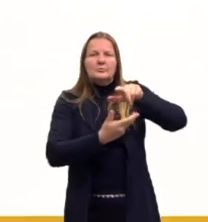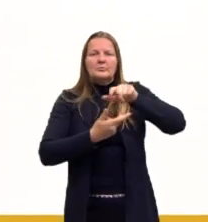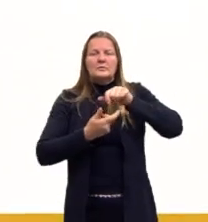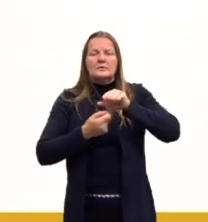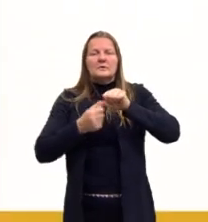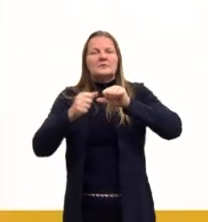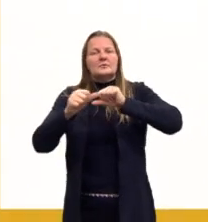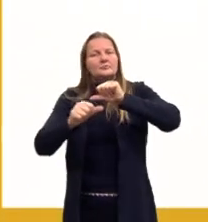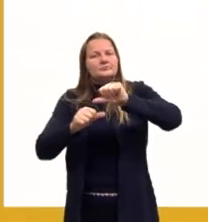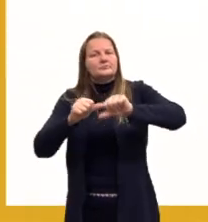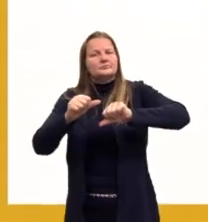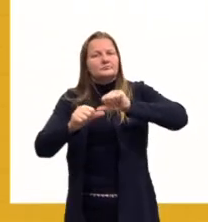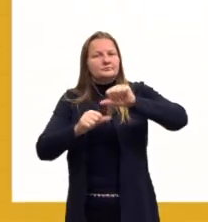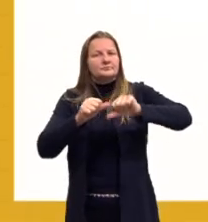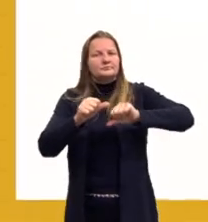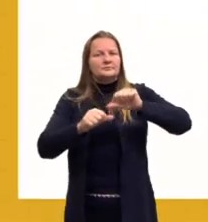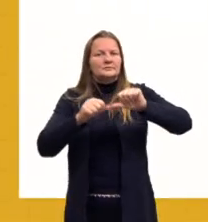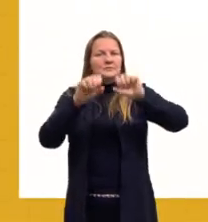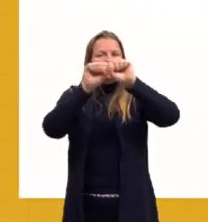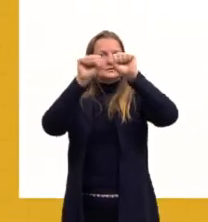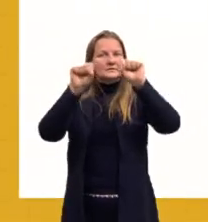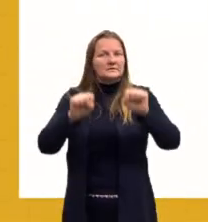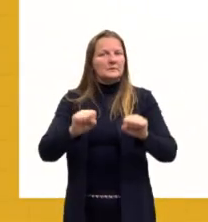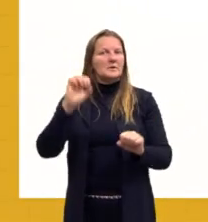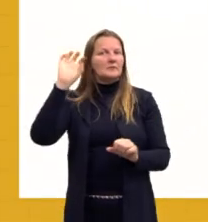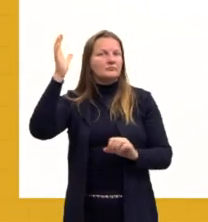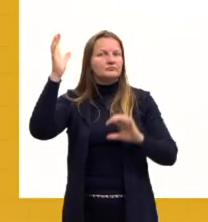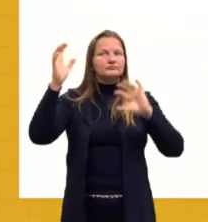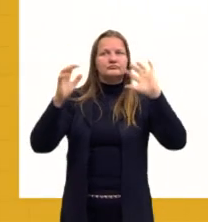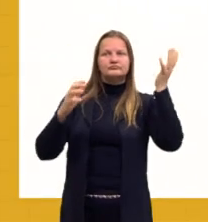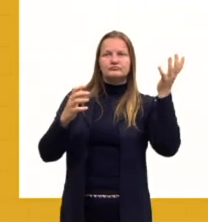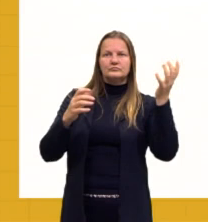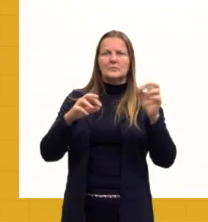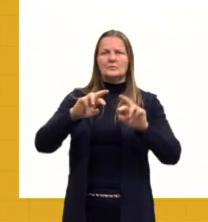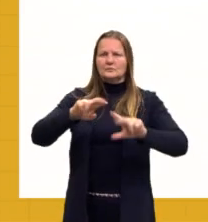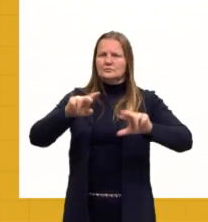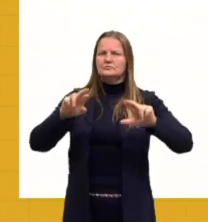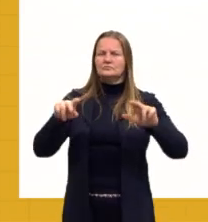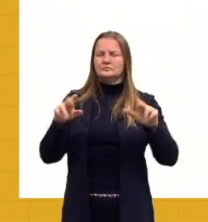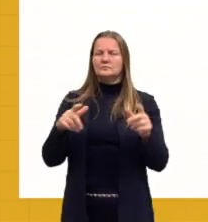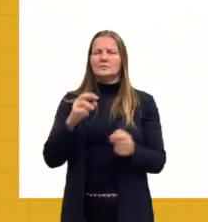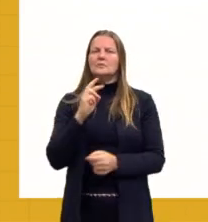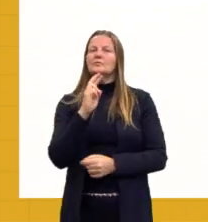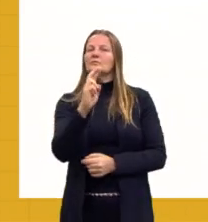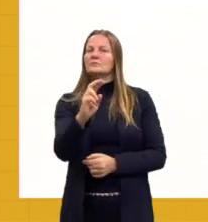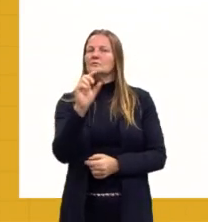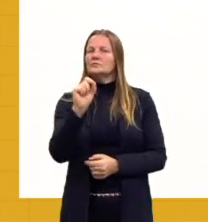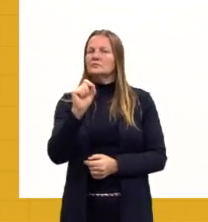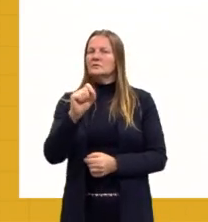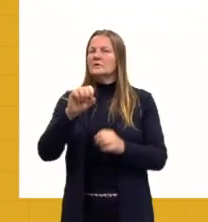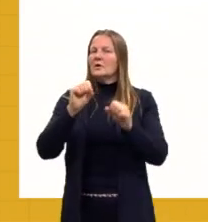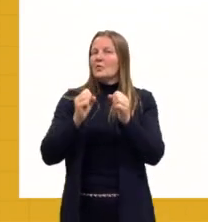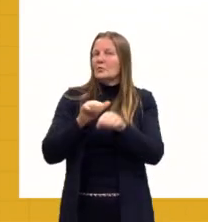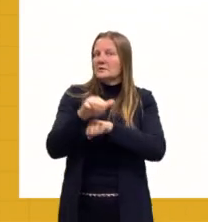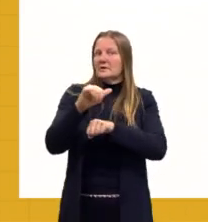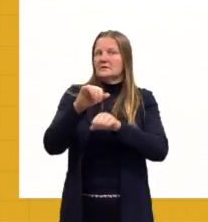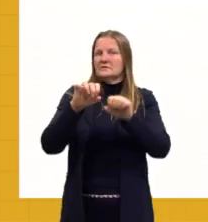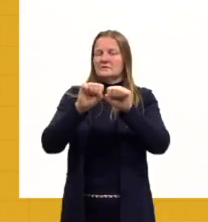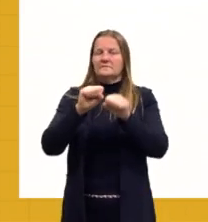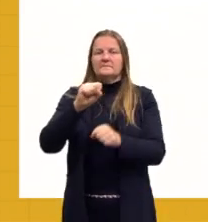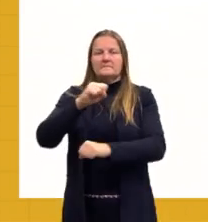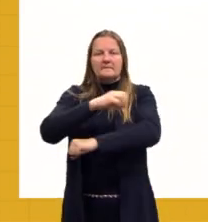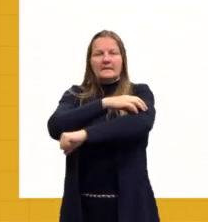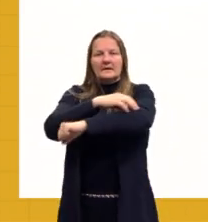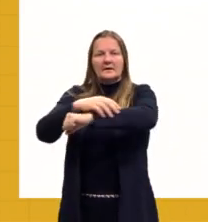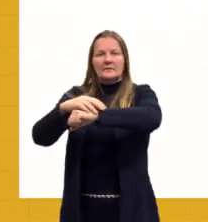planeta está mudando por sistemas climáticos e uma das questões né dessa dá uma das respostas né desse sistema é que o